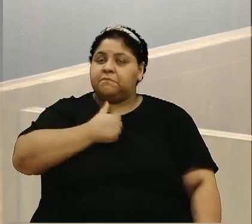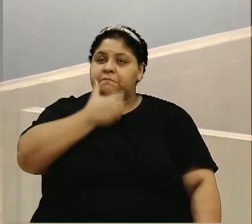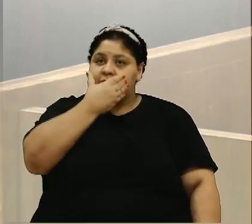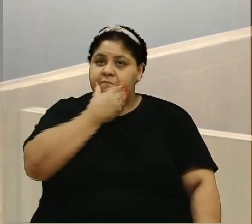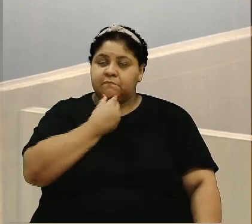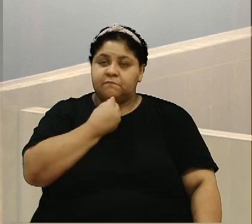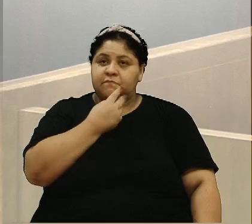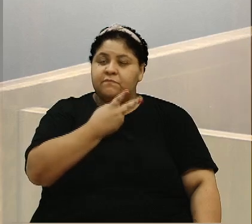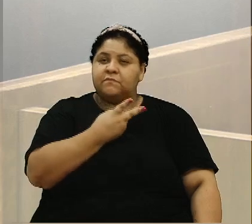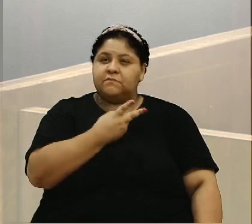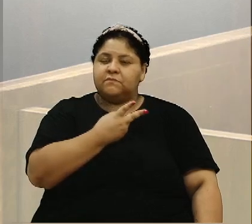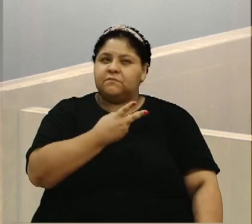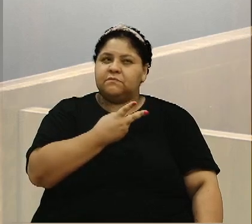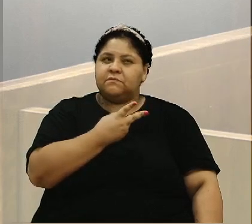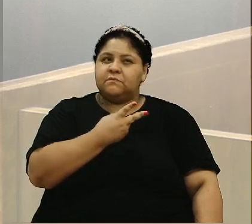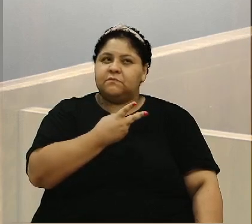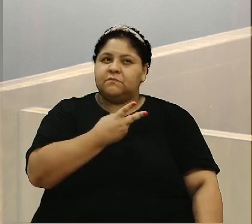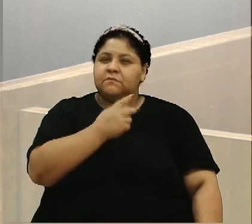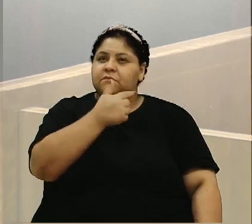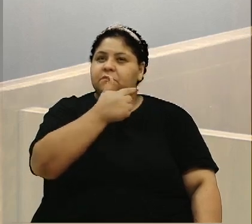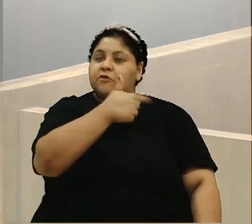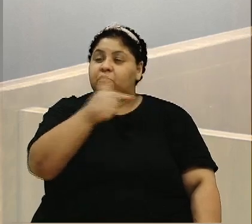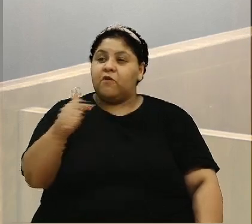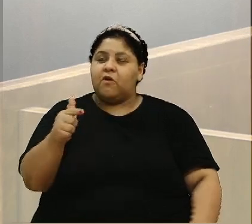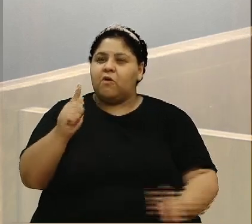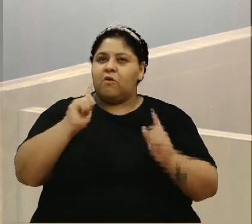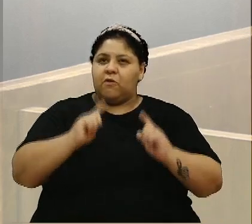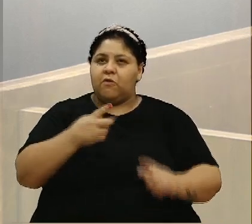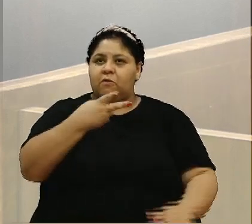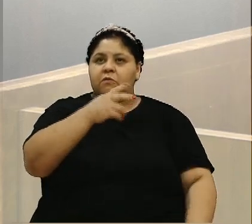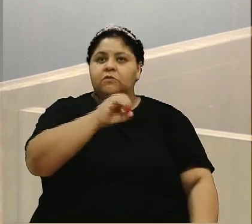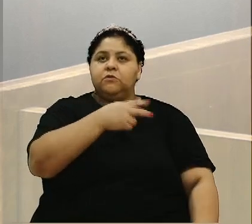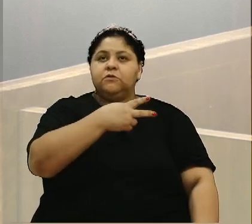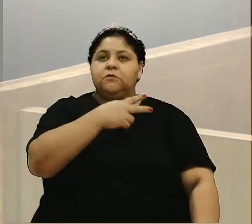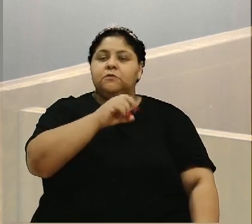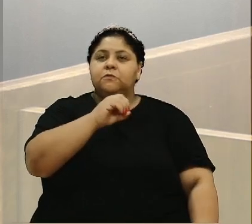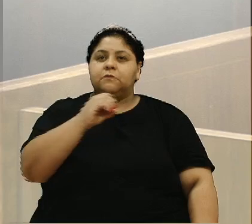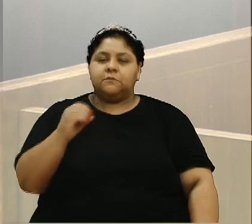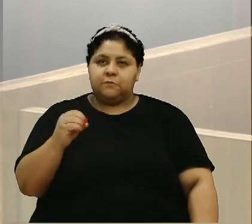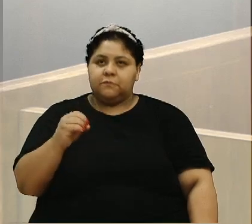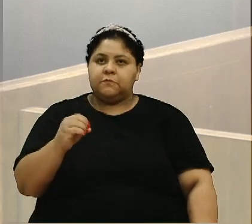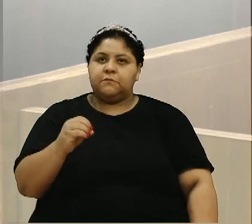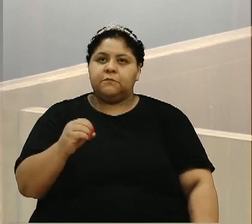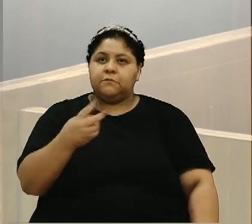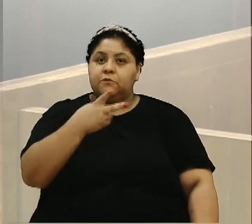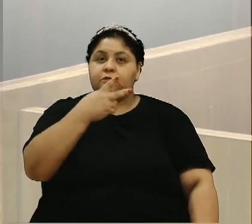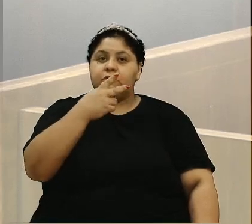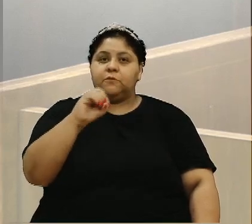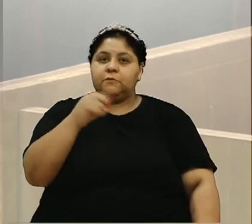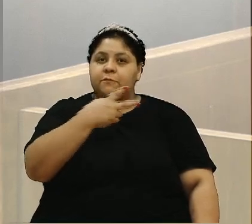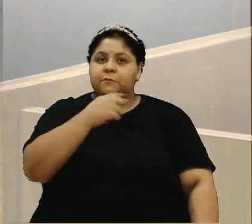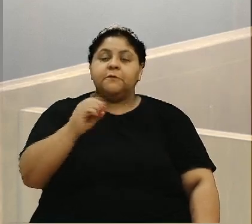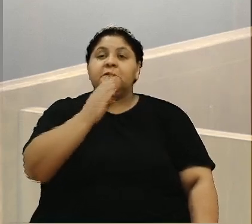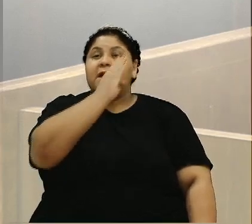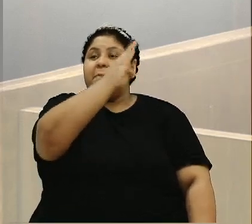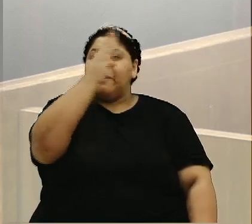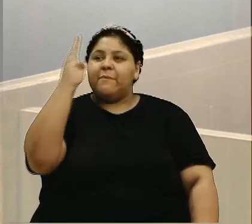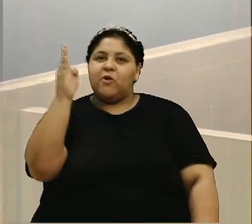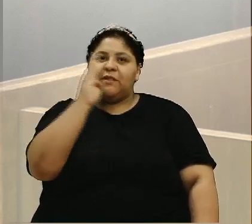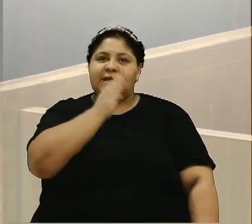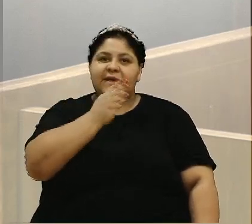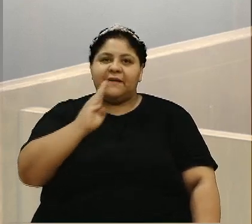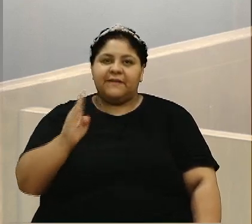aqui em 2000, não, foi a outra gestão, né, em 2020. E a biblioteca